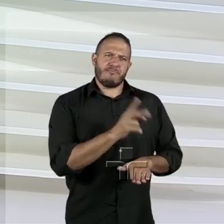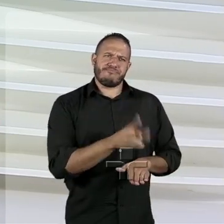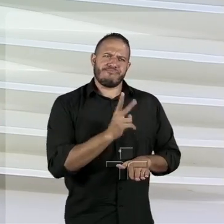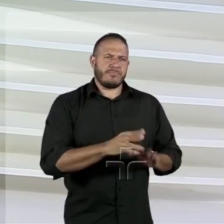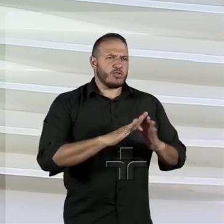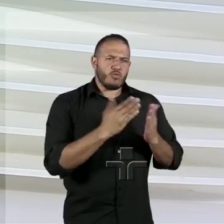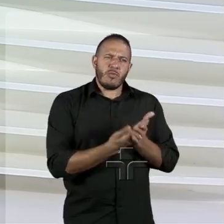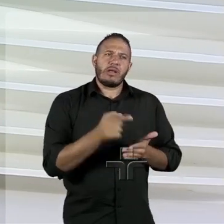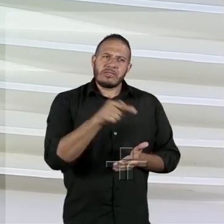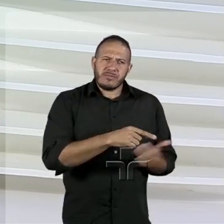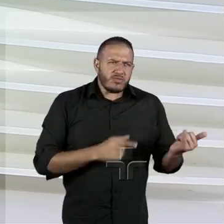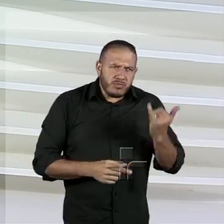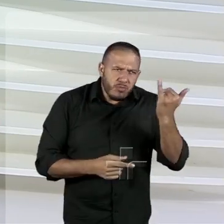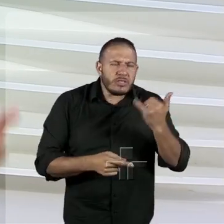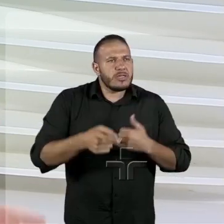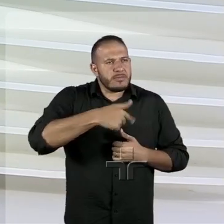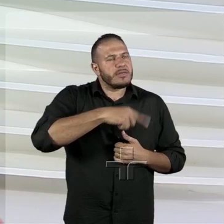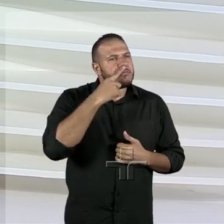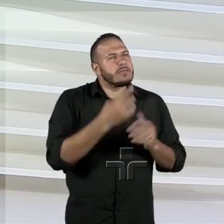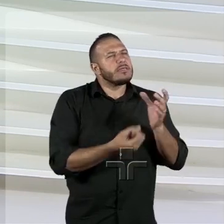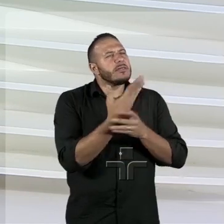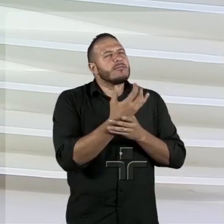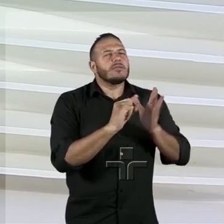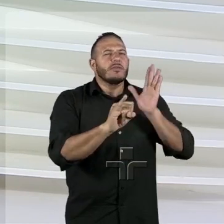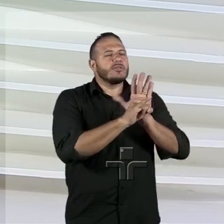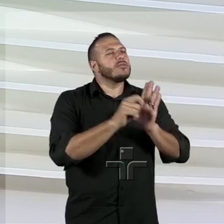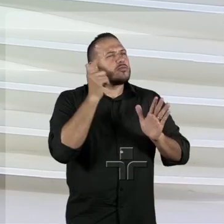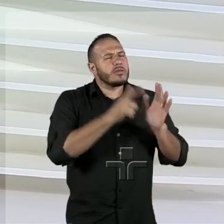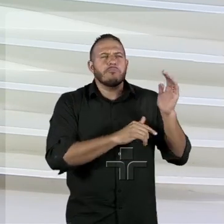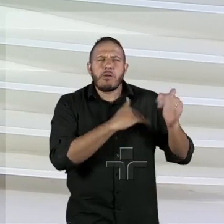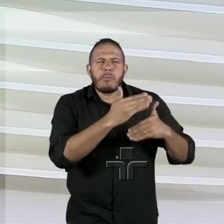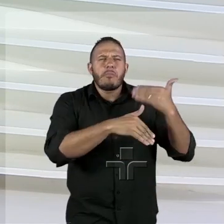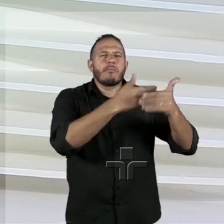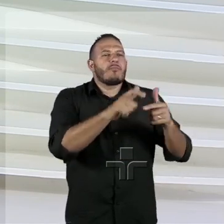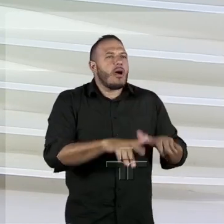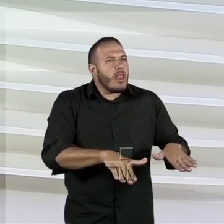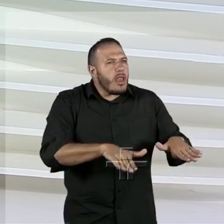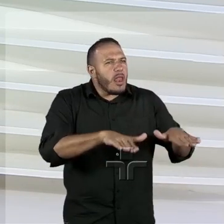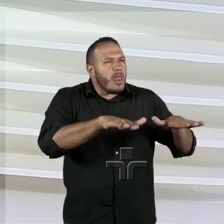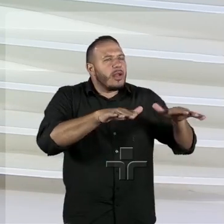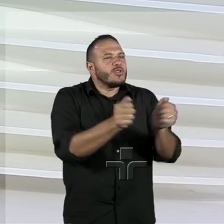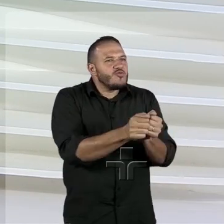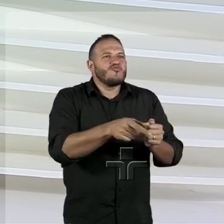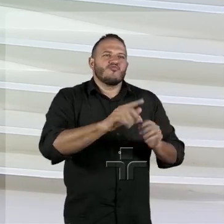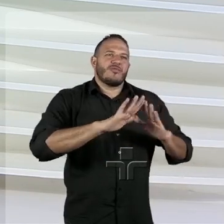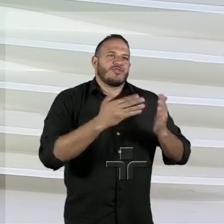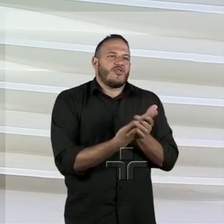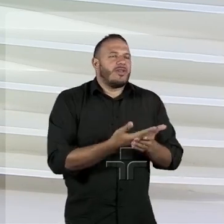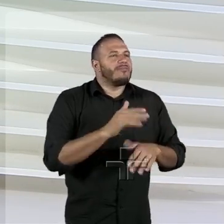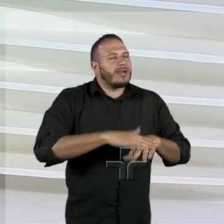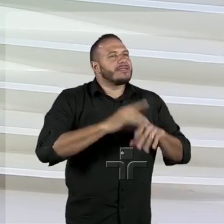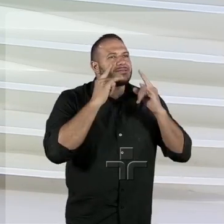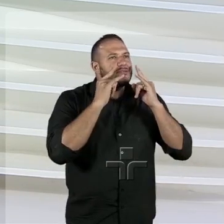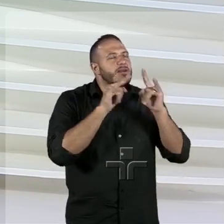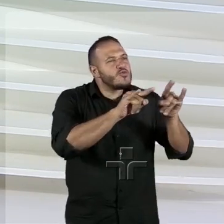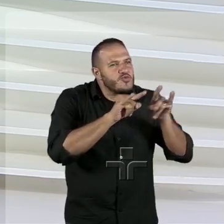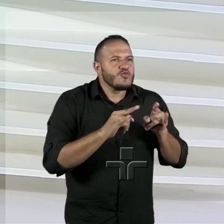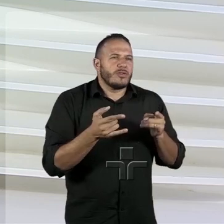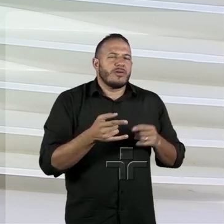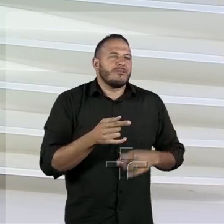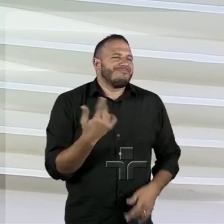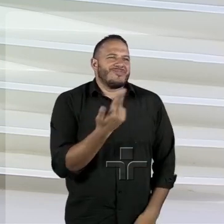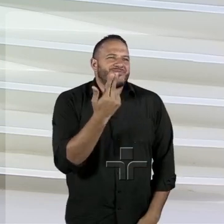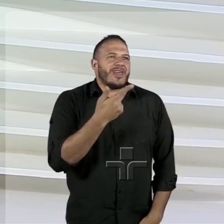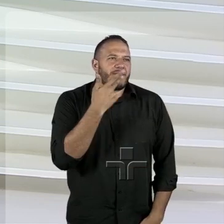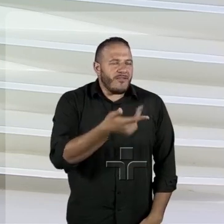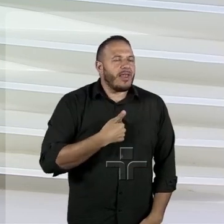muito importante para ele criar identidade, para ele poder crescer junto com os meninos e tornar a escola mais atrativa. Não tem como a gente